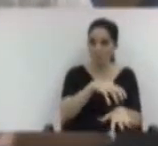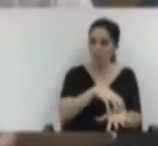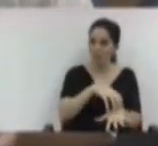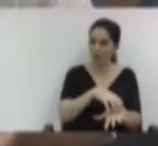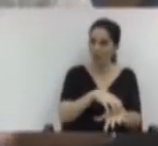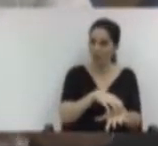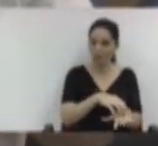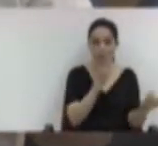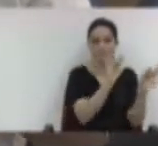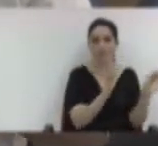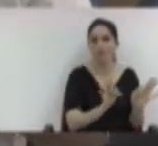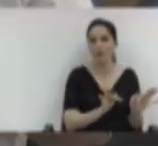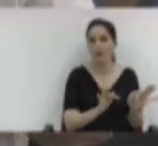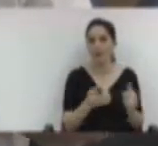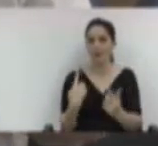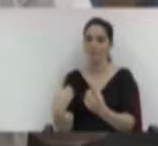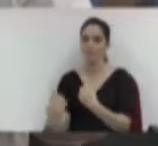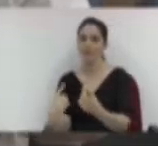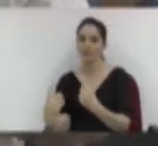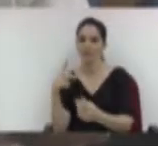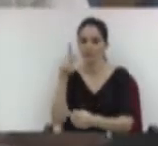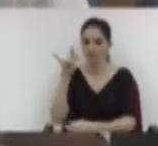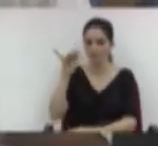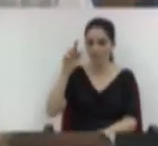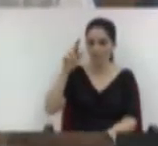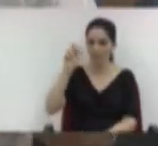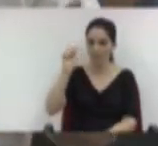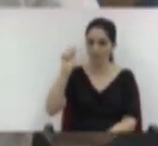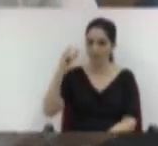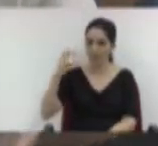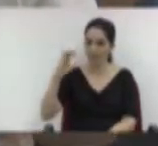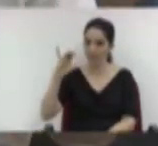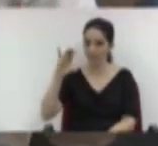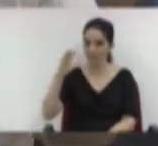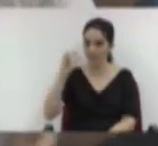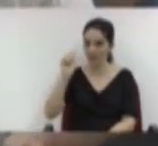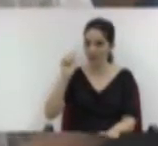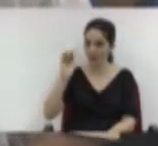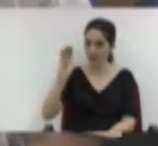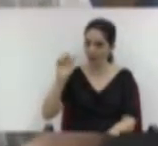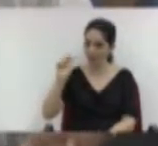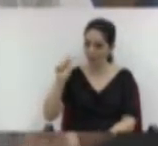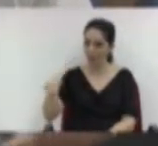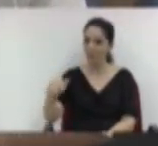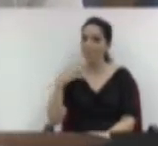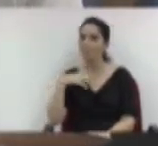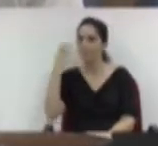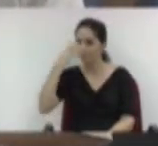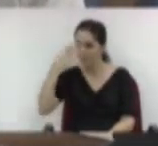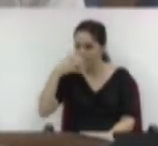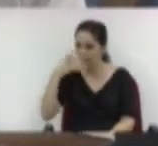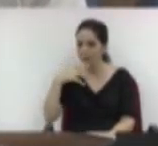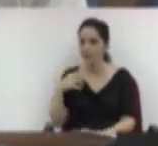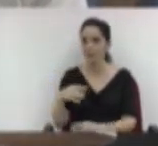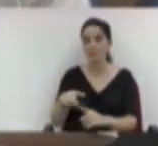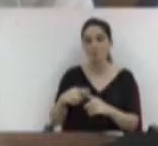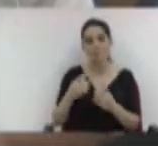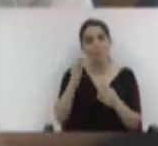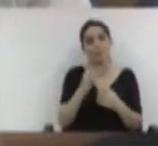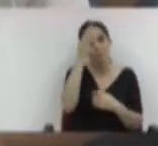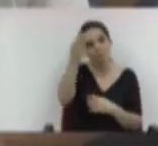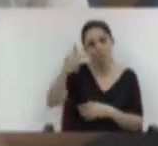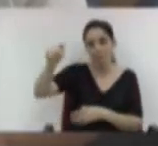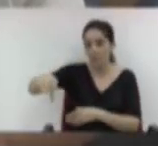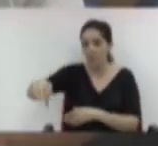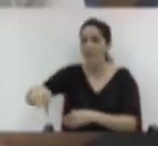bravo. Hoje, amanhã, o pessoal da Avenida Piracicaba vai estar contente que a água não vai passar lá com aquela velocidade.